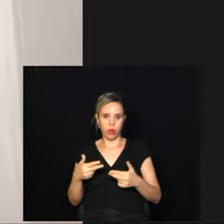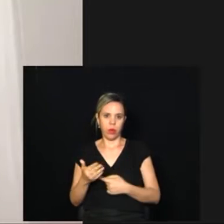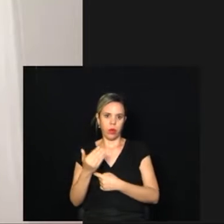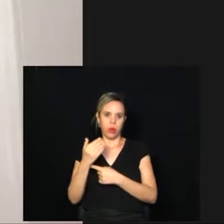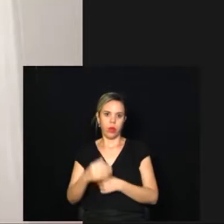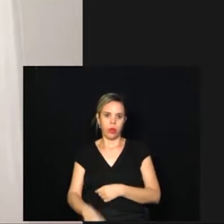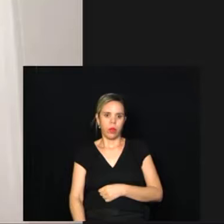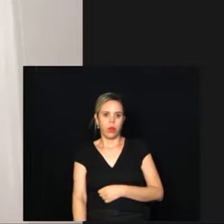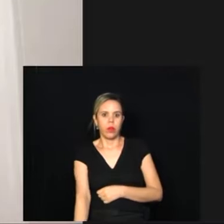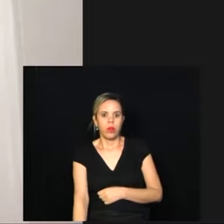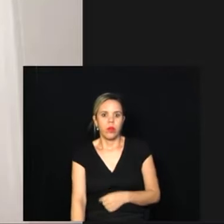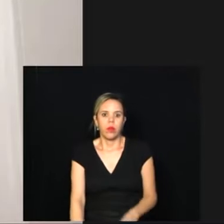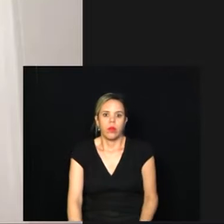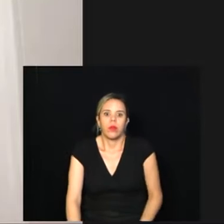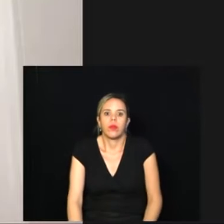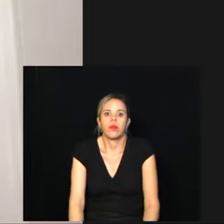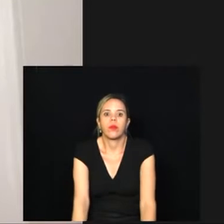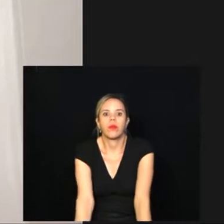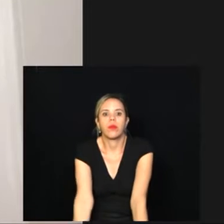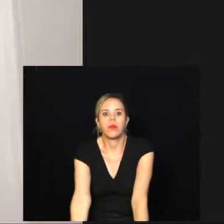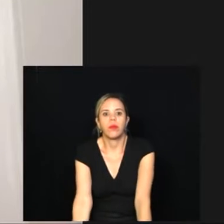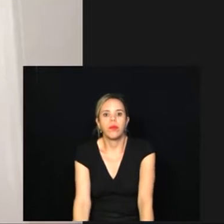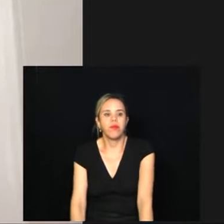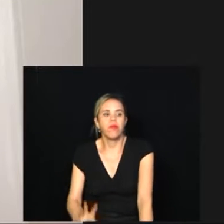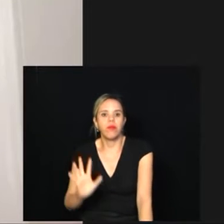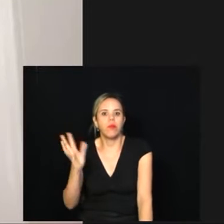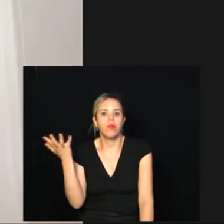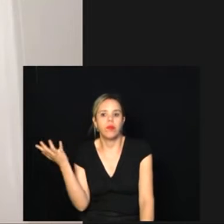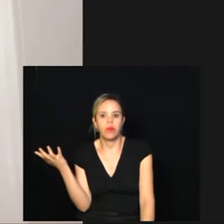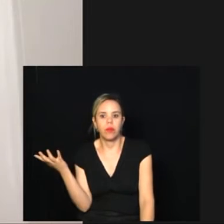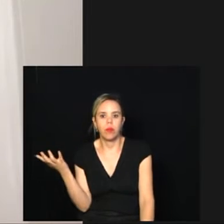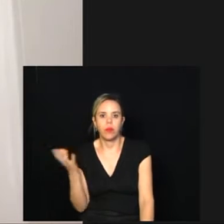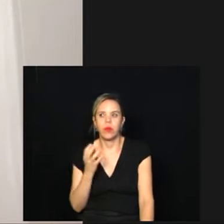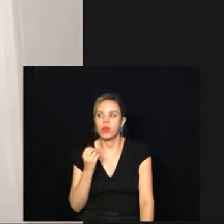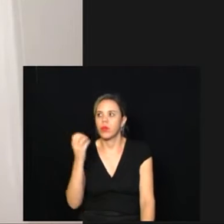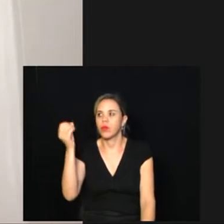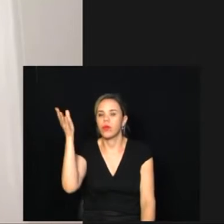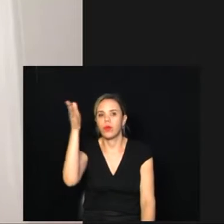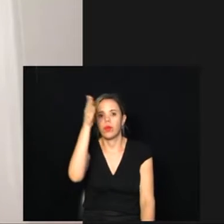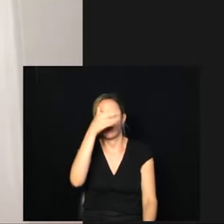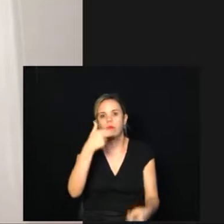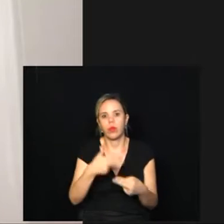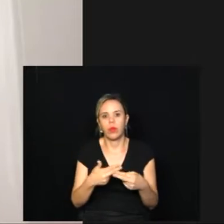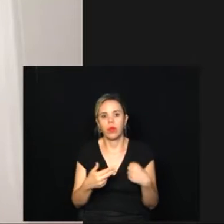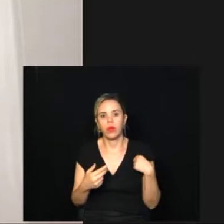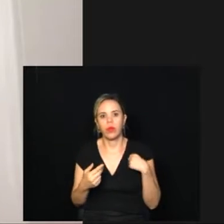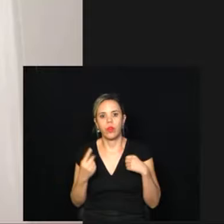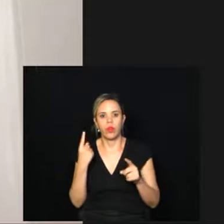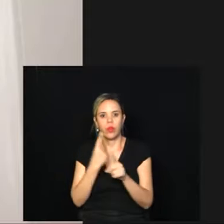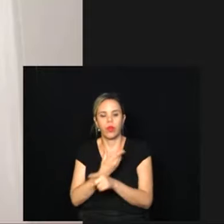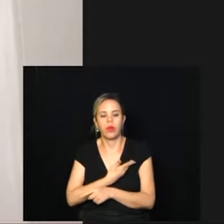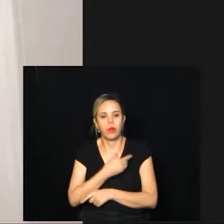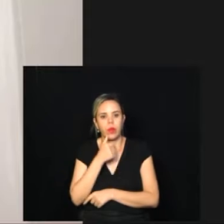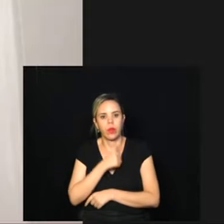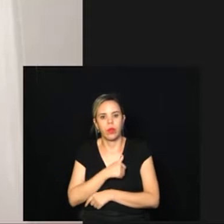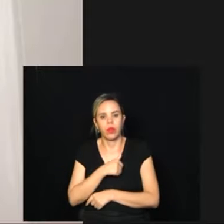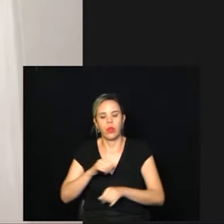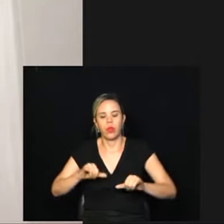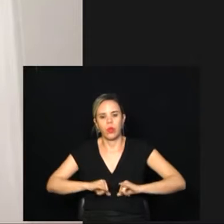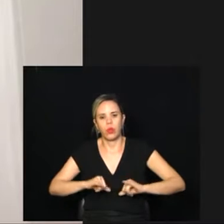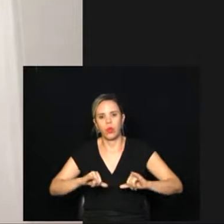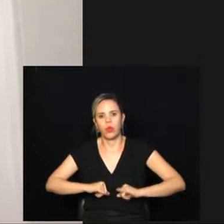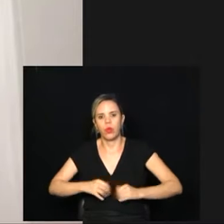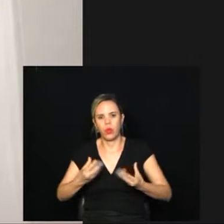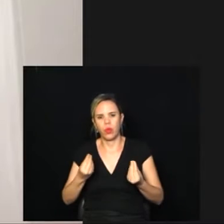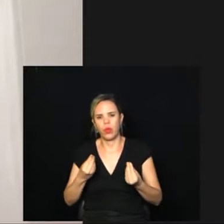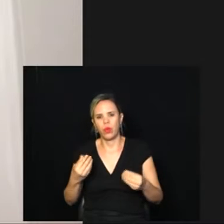inovação. E quando, de repente, numa das viagens que eu fazia pelo Sebrae, eu reencontrei uma amiga minha que estava sofrendo muito